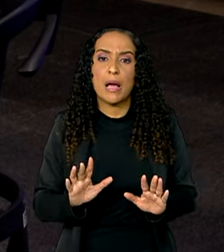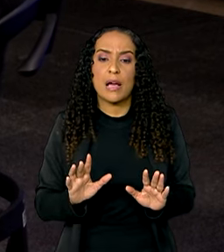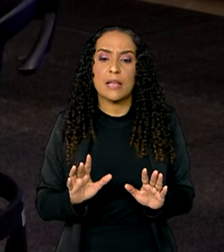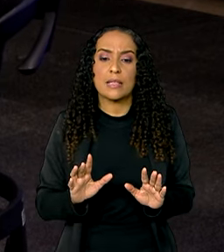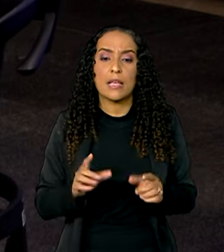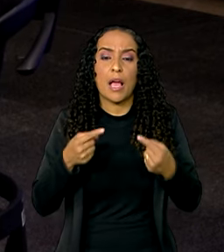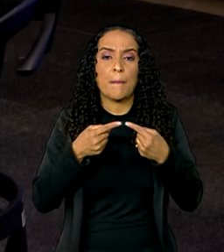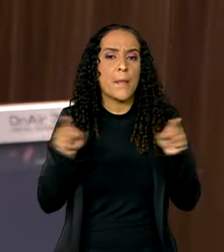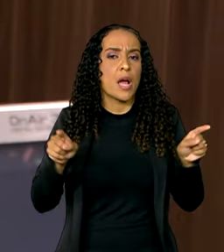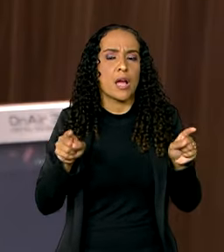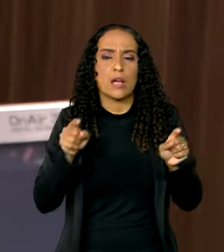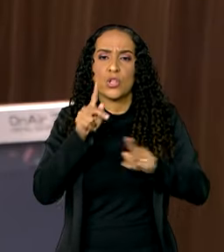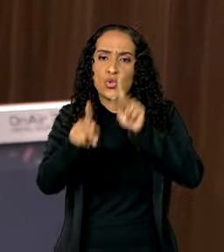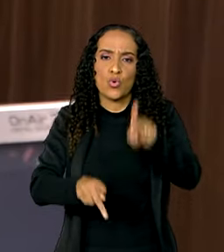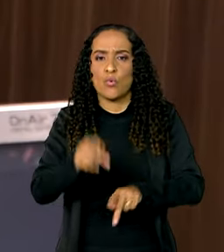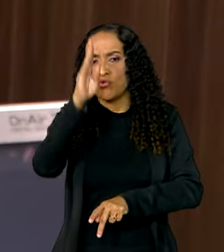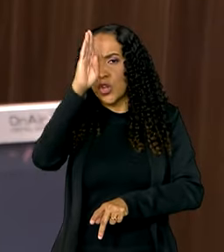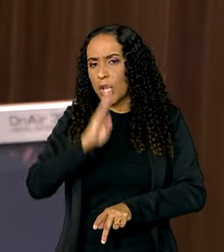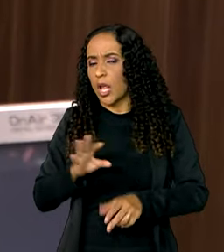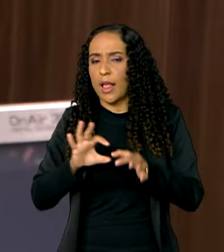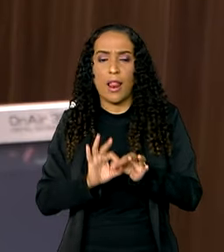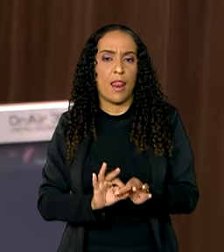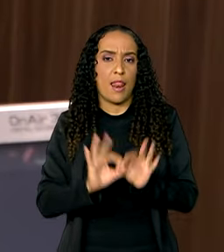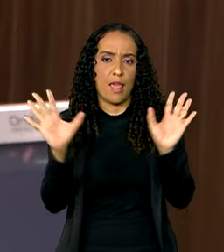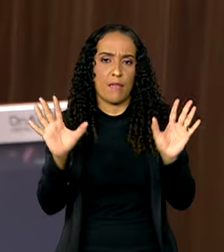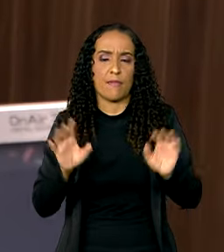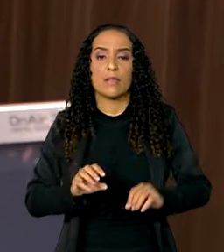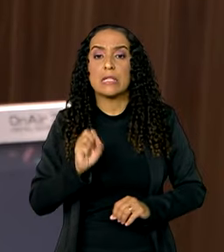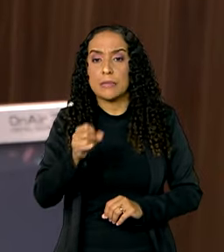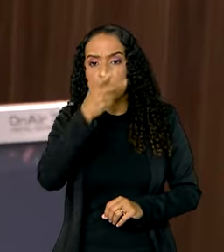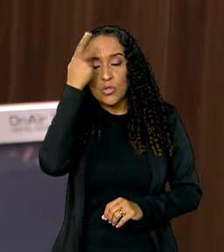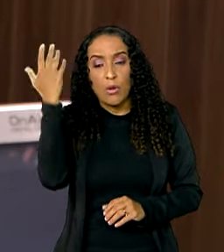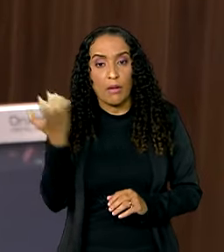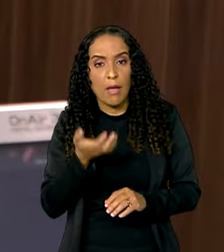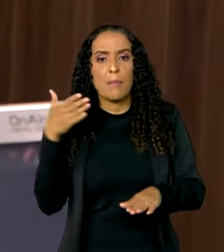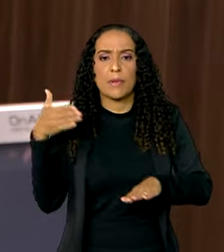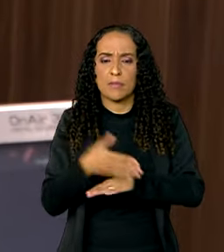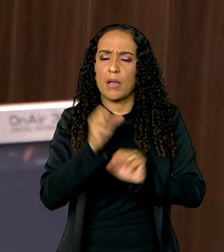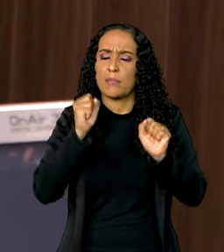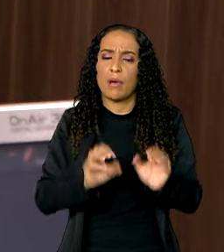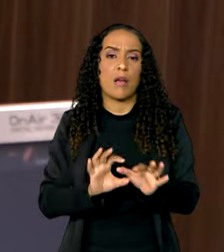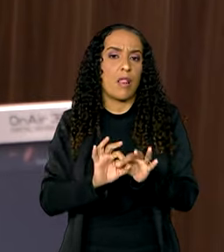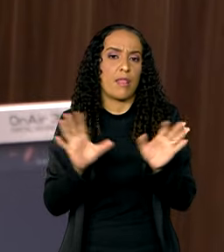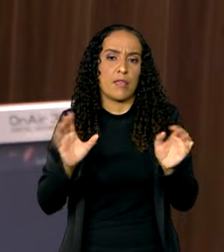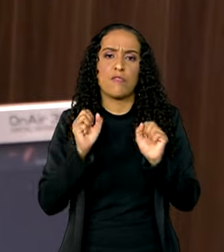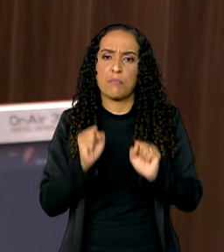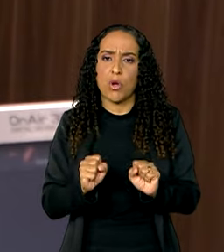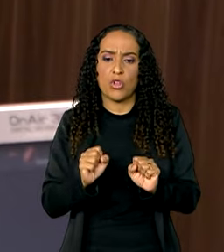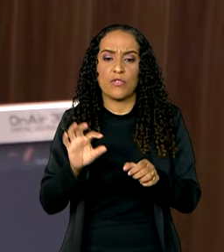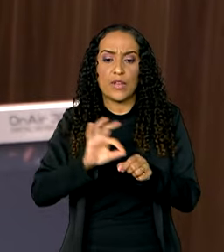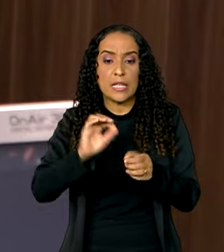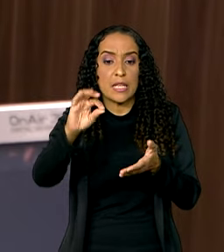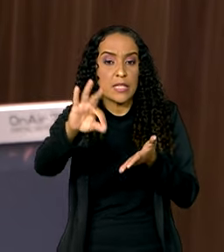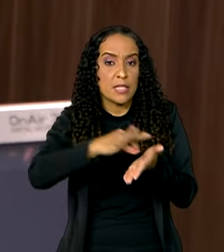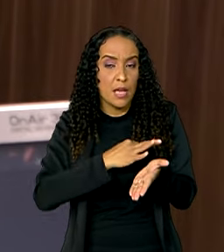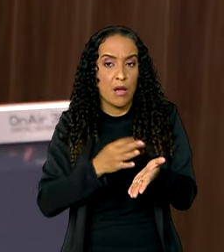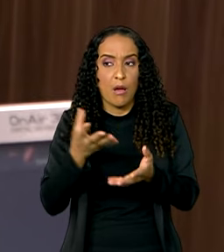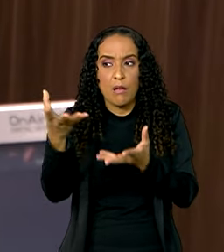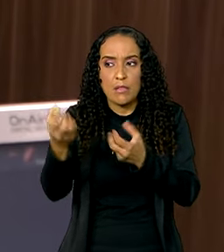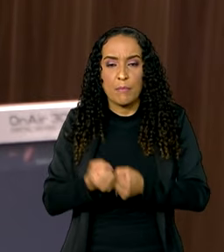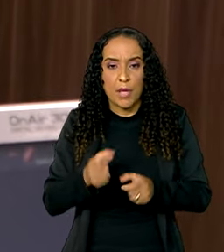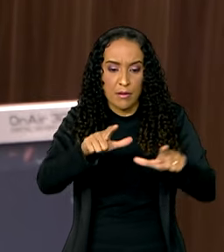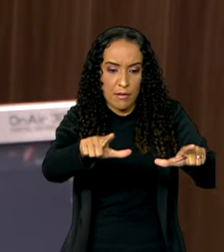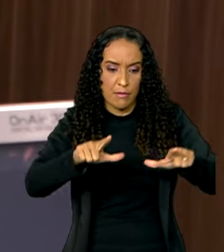é a aberto ao público é gratuito então e quem quiser participar vai est disponível você pode fazer a inscrição para receber uma